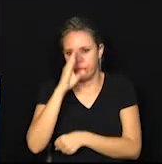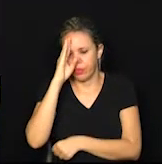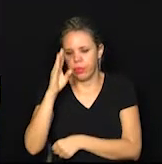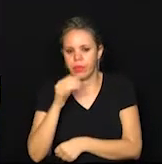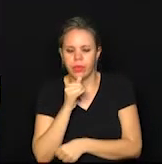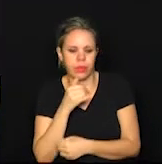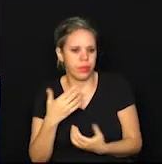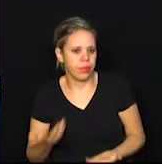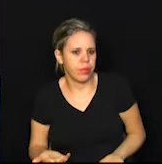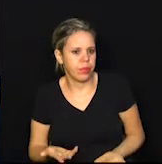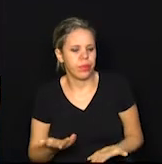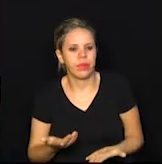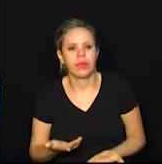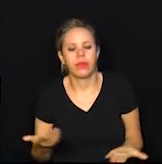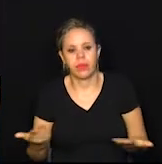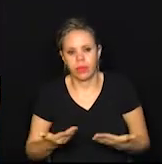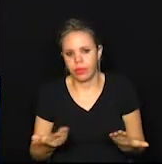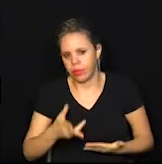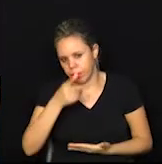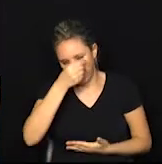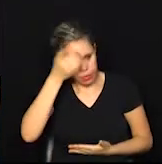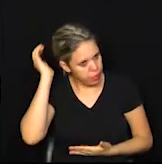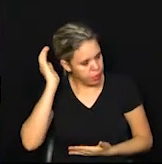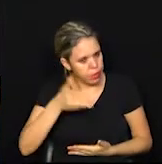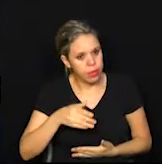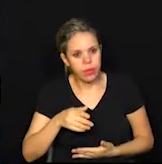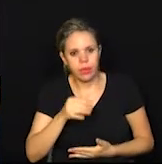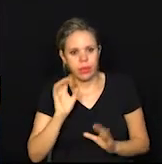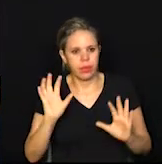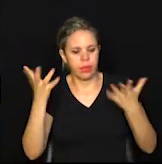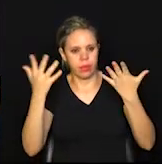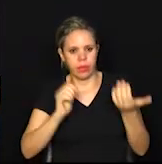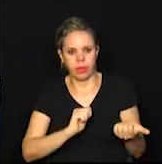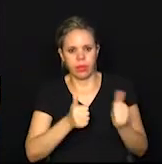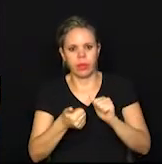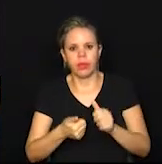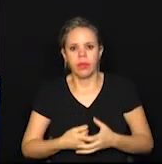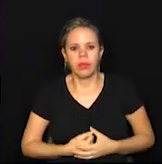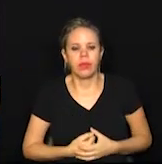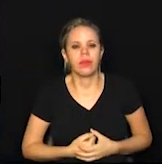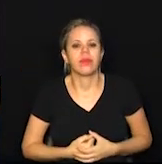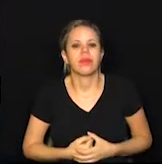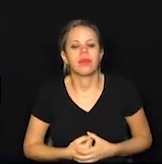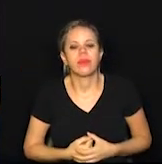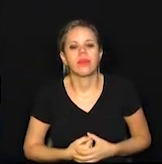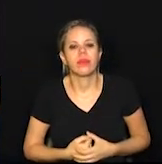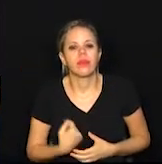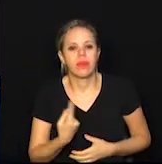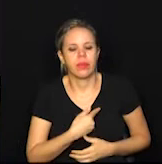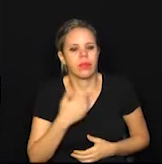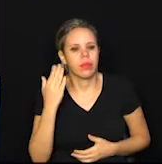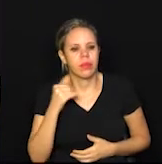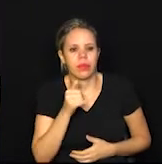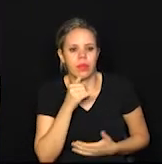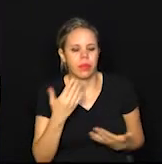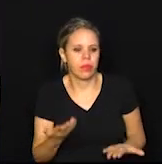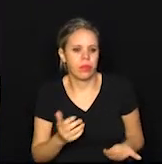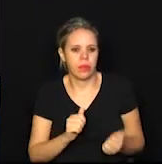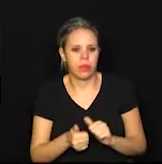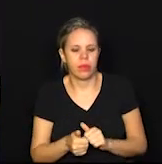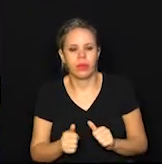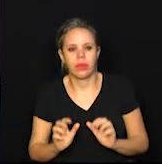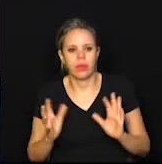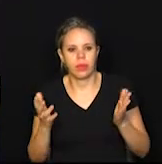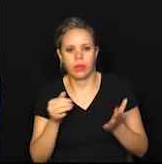pelo agora prefeito Dário Saad, são os eventos esportivos. A gente sabe muito bem que o evento esportivo,